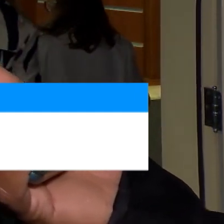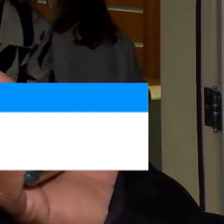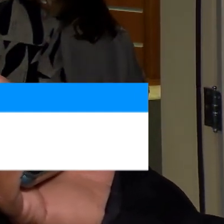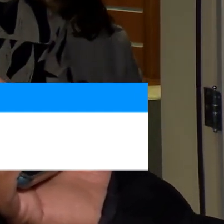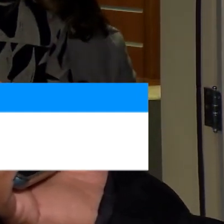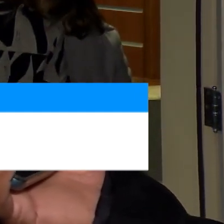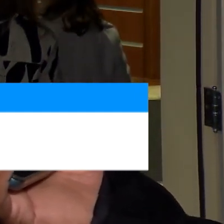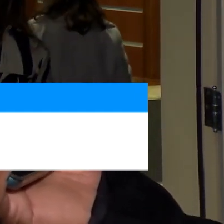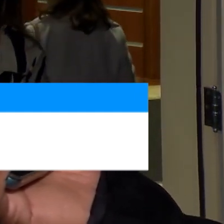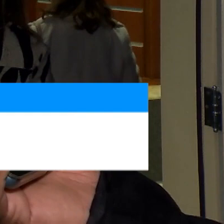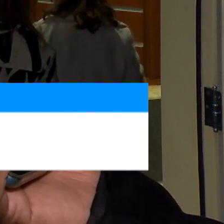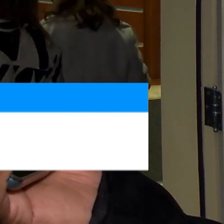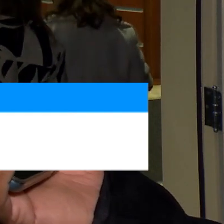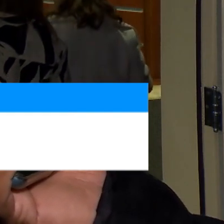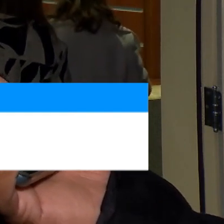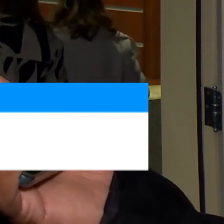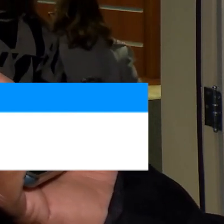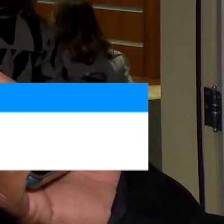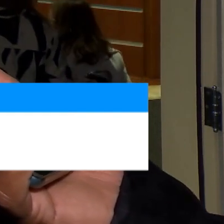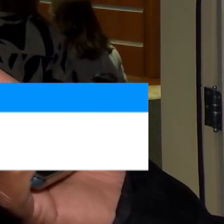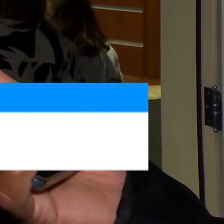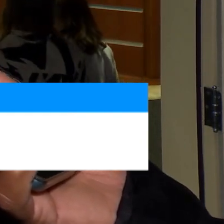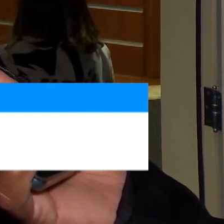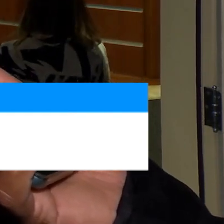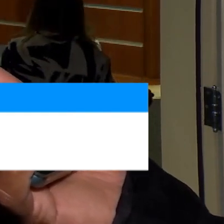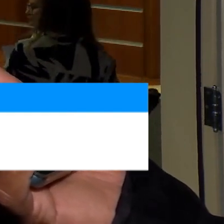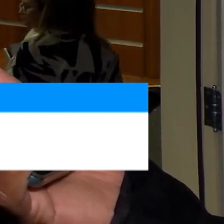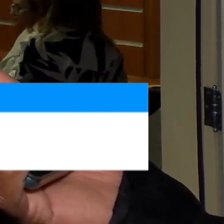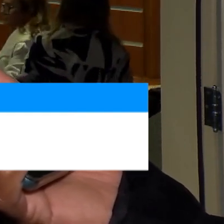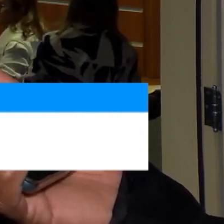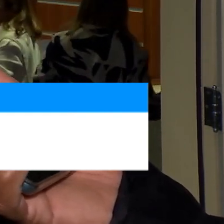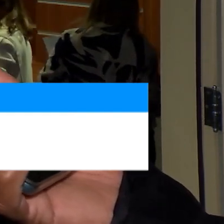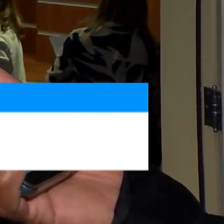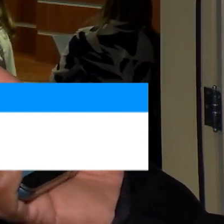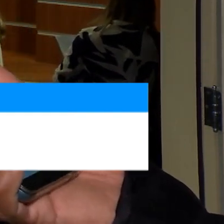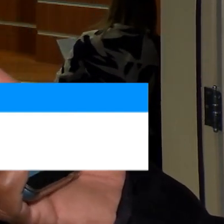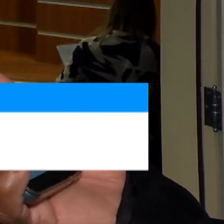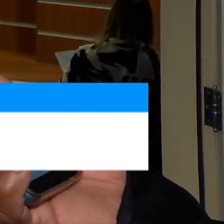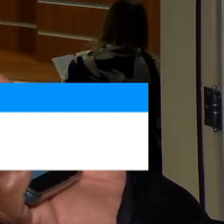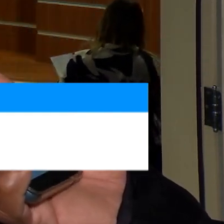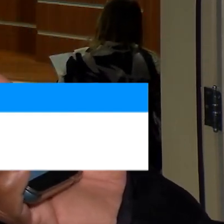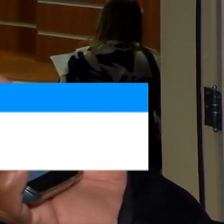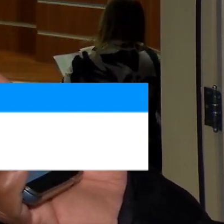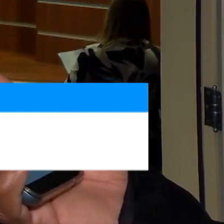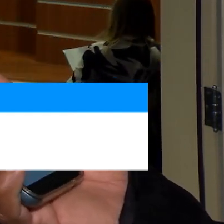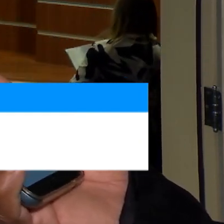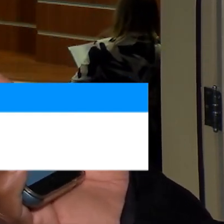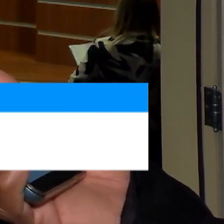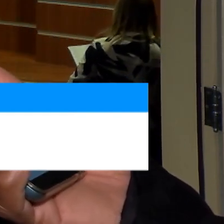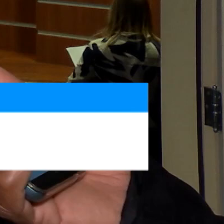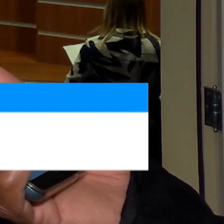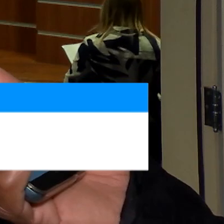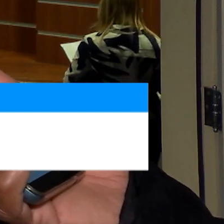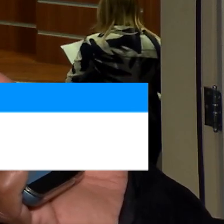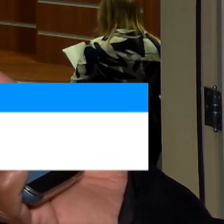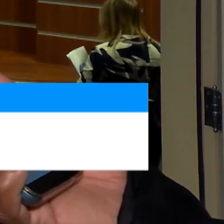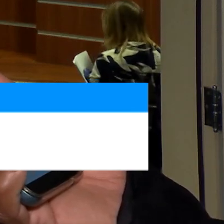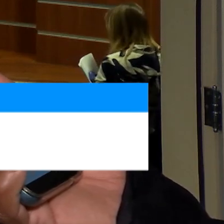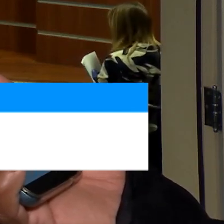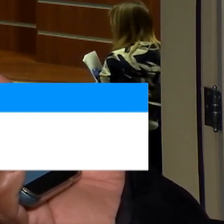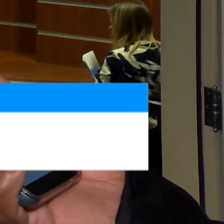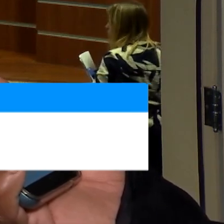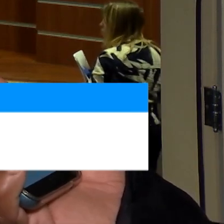também, além de qualificar os seus servidores, também poder fazer um projeto de cidadania, de levar